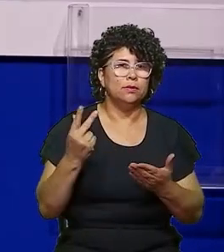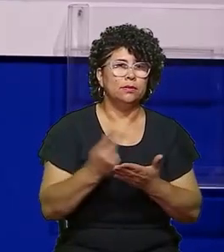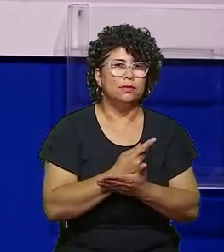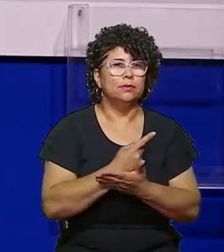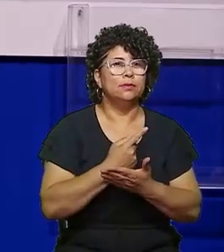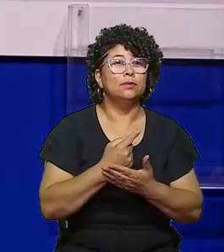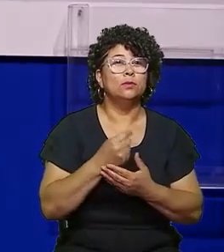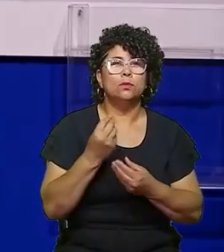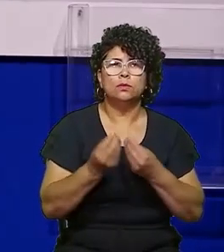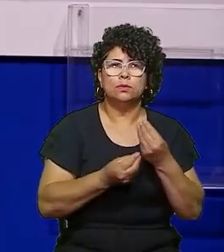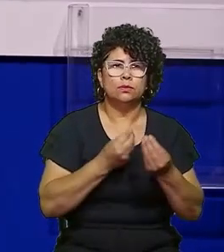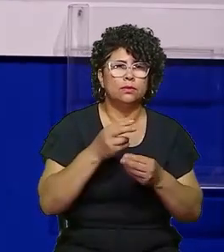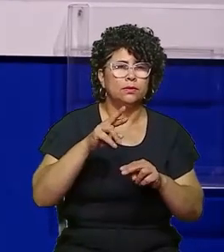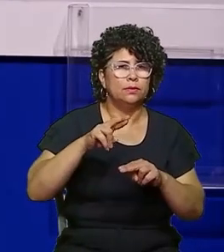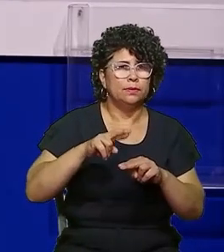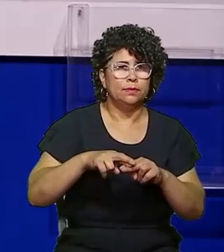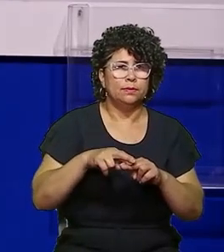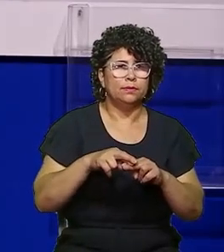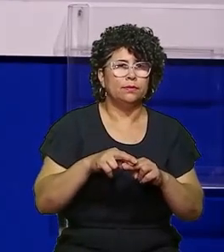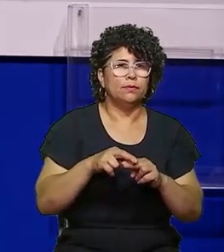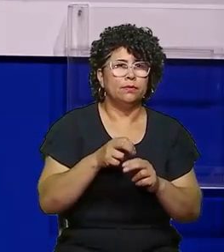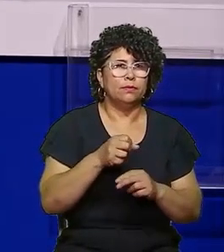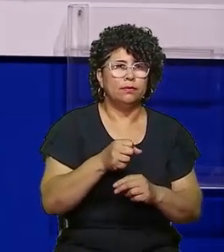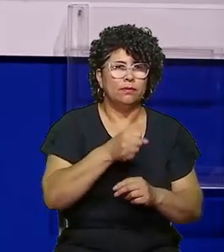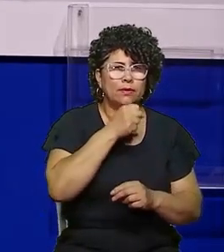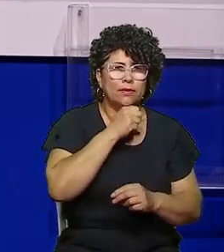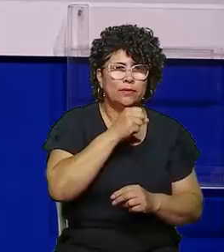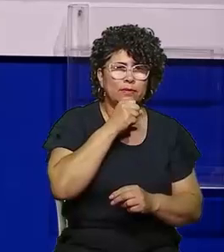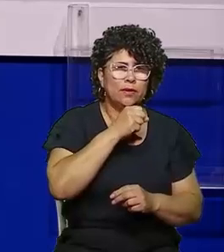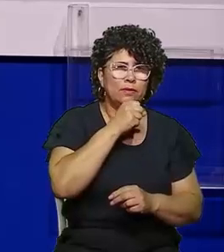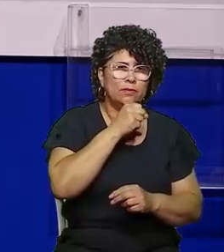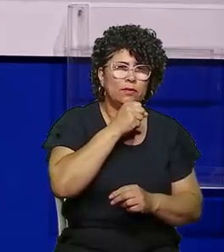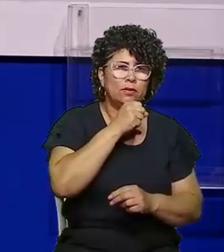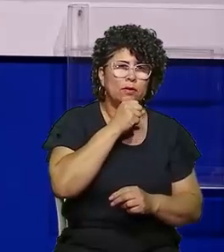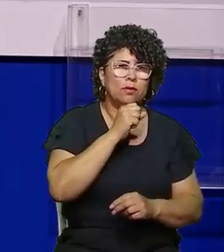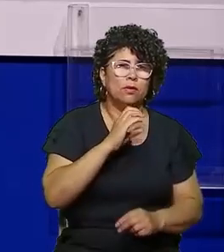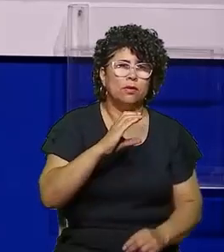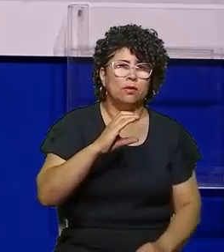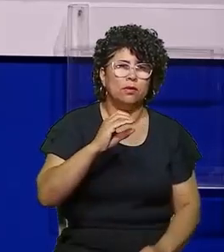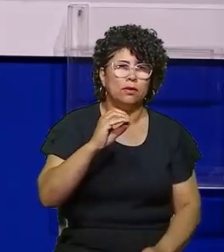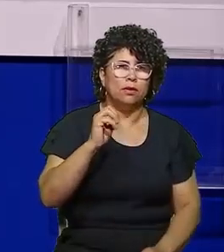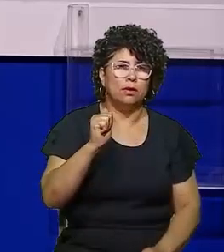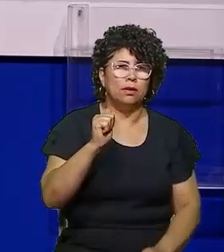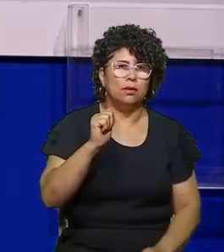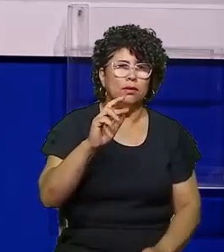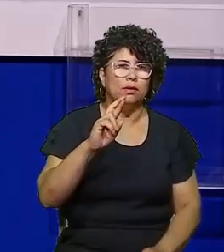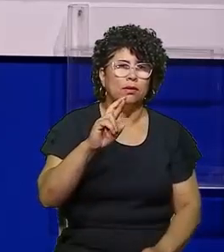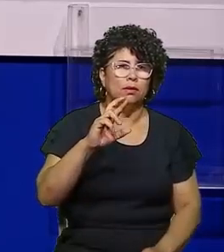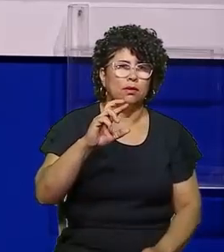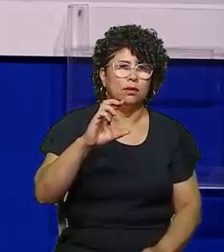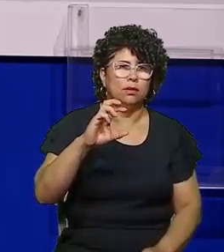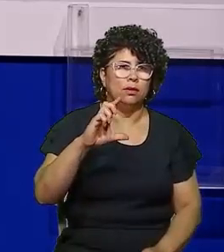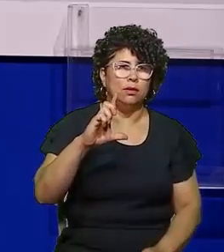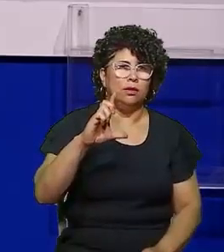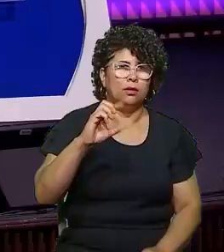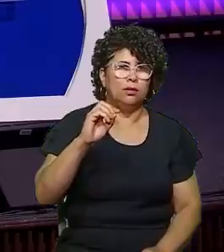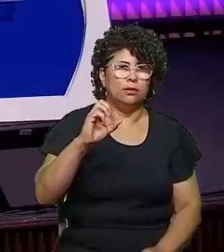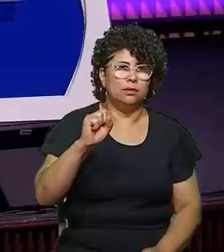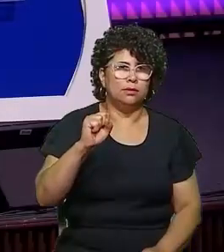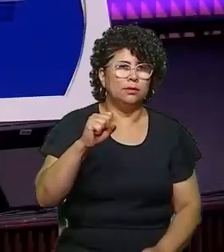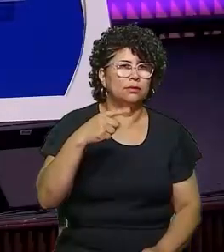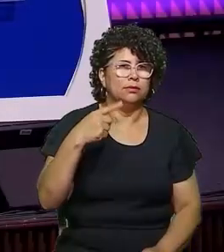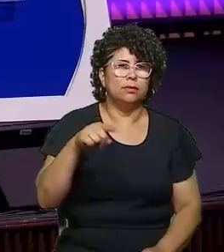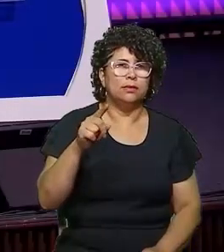avô poeta, o poeta avô. Mas o Edmilson Caminha, grande especialista, tem uma pedra no meio do caminho. Também